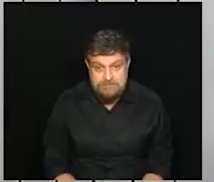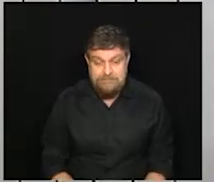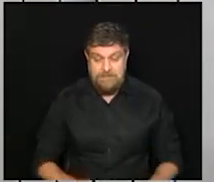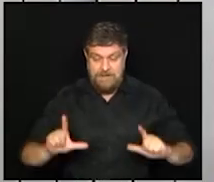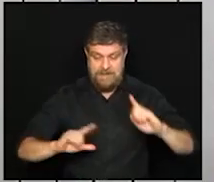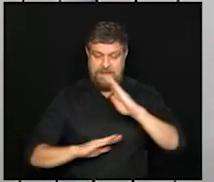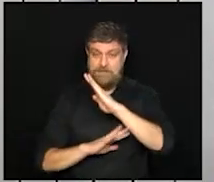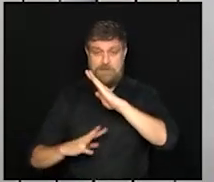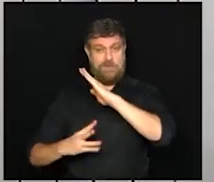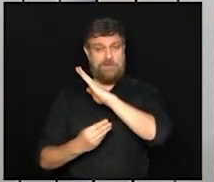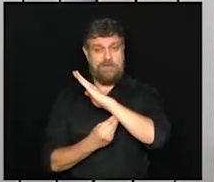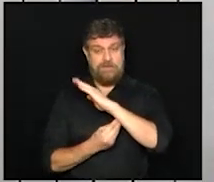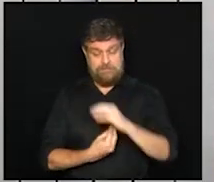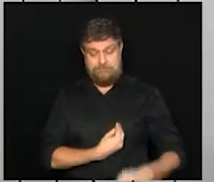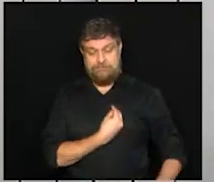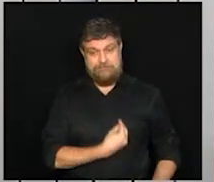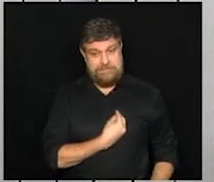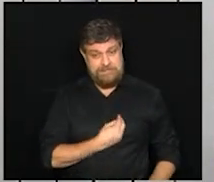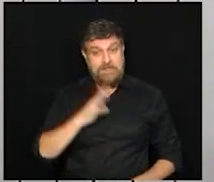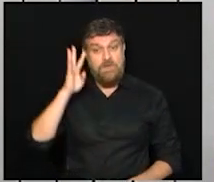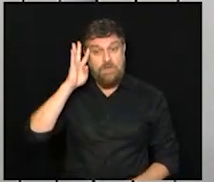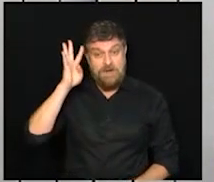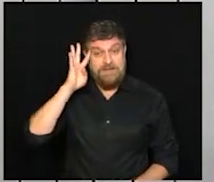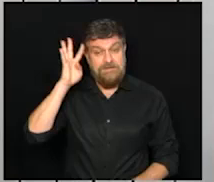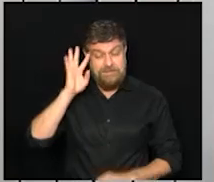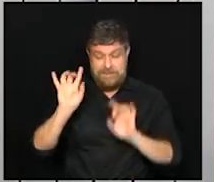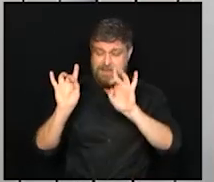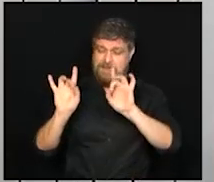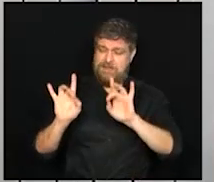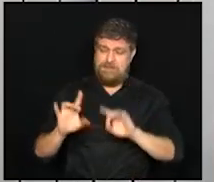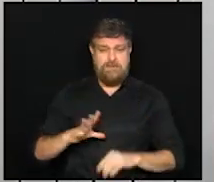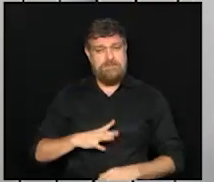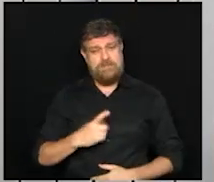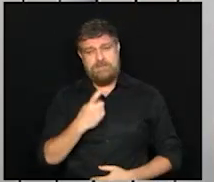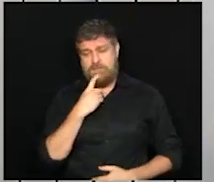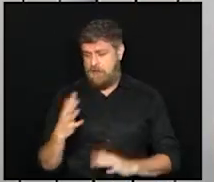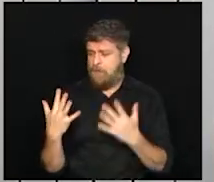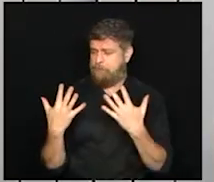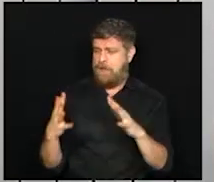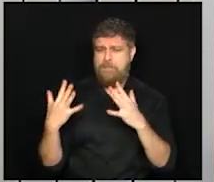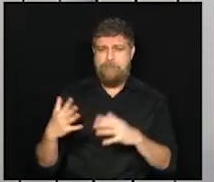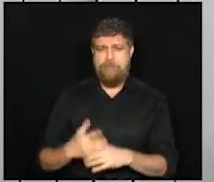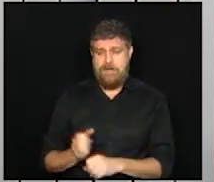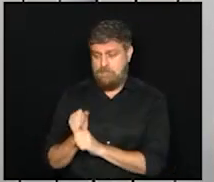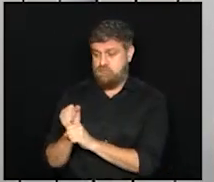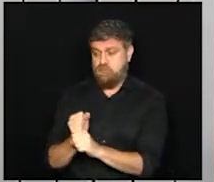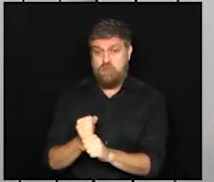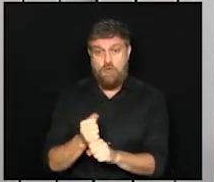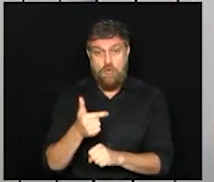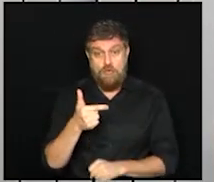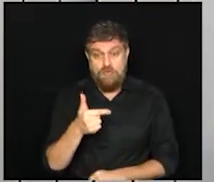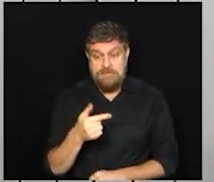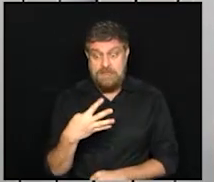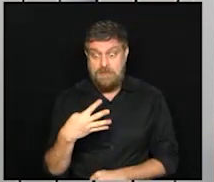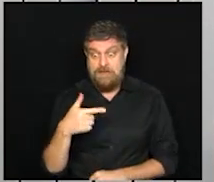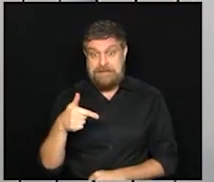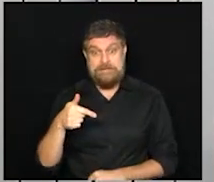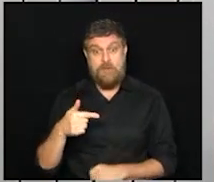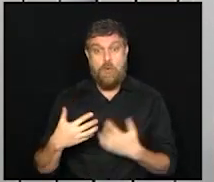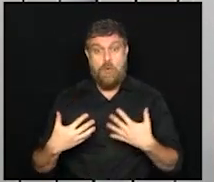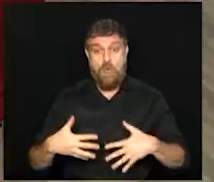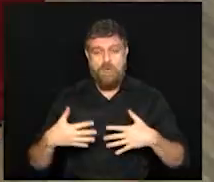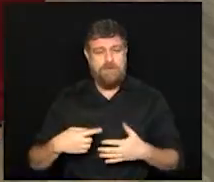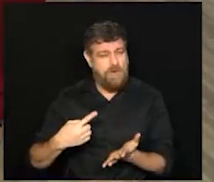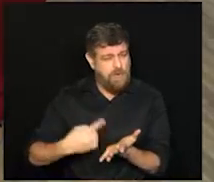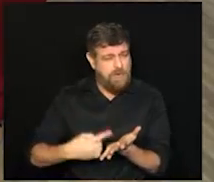Câmara Total de volta ao vivo nesta quarta-feira, especial aniversário de Campinas, 247 anos. Como